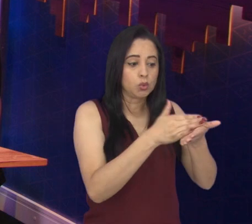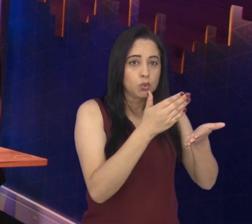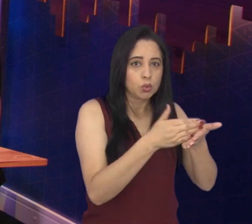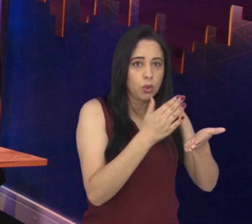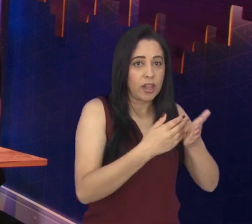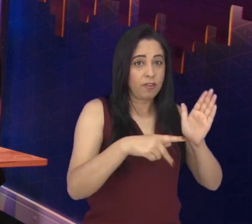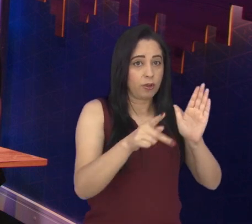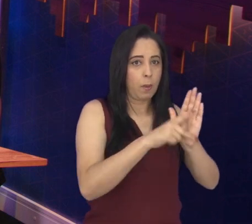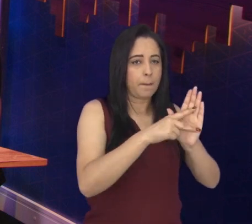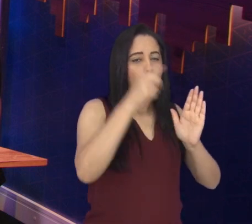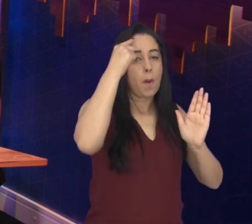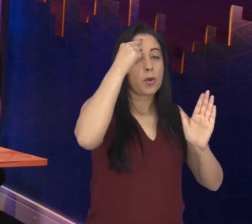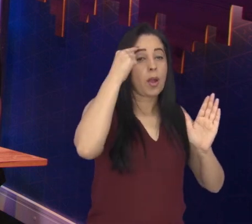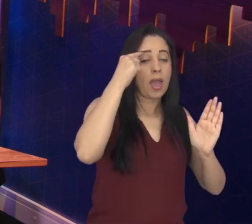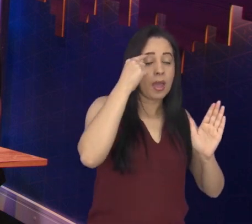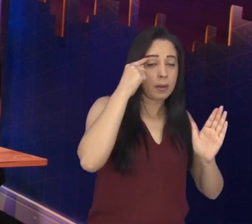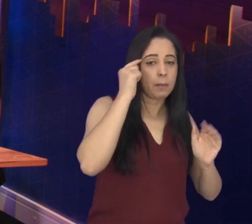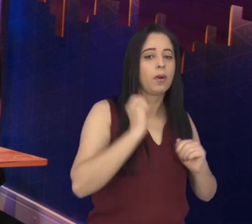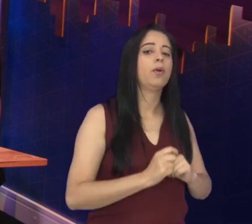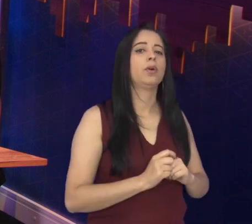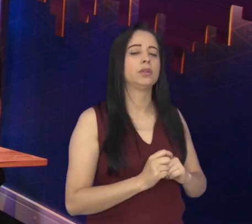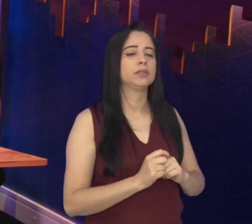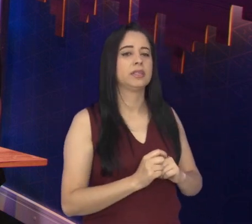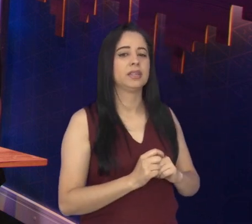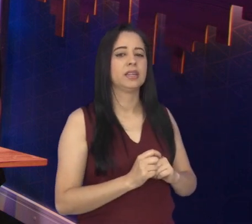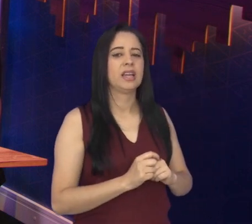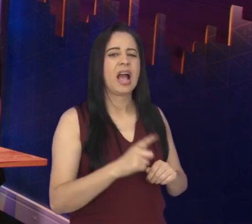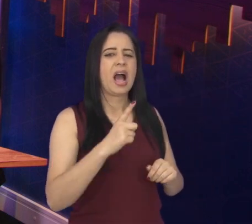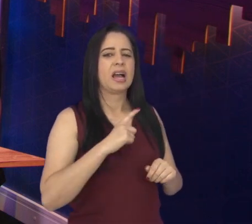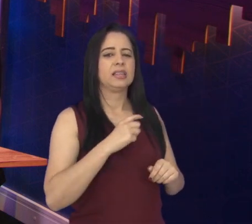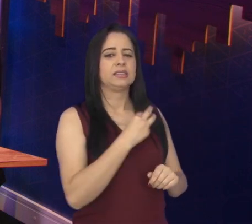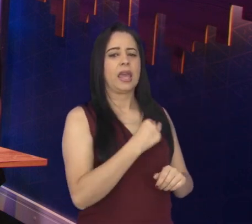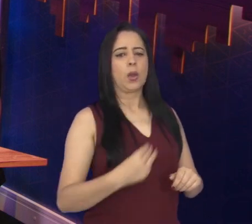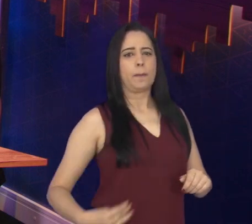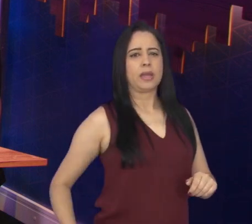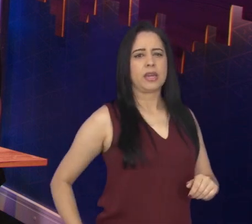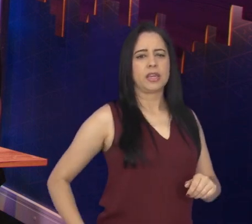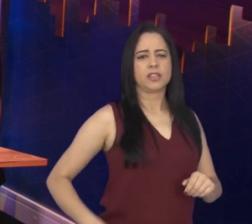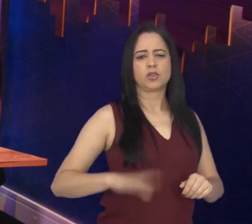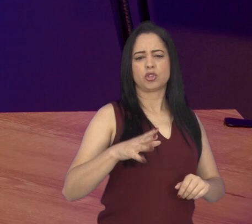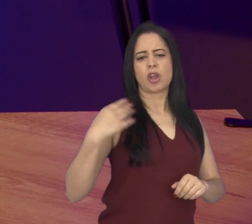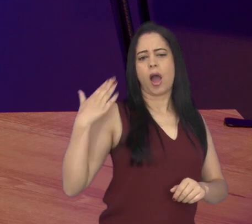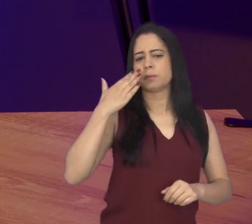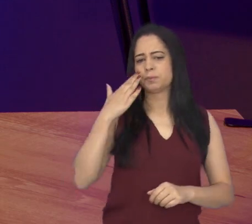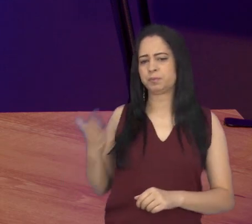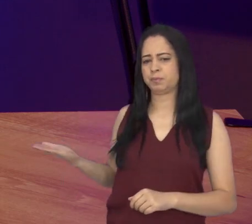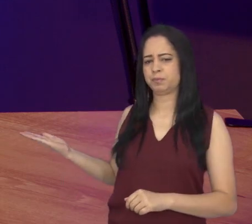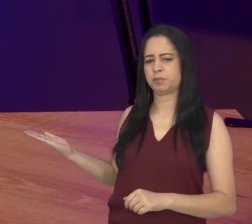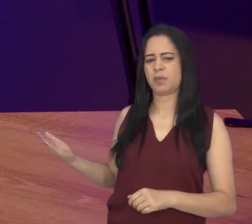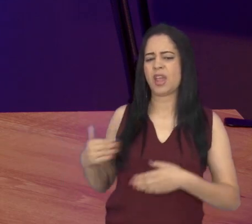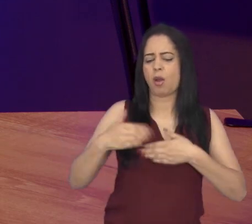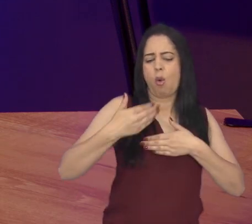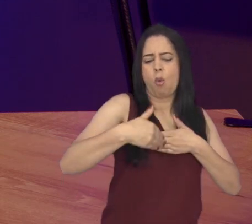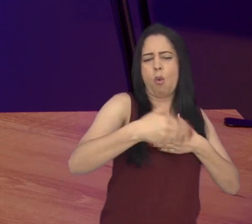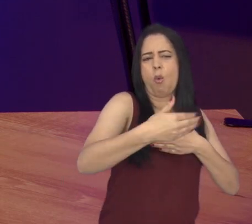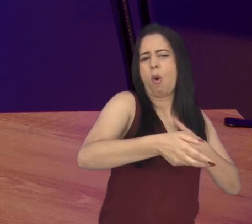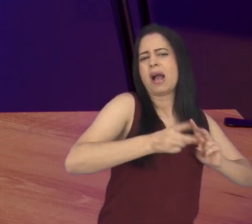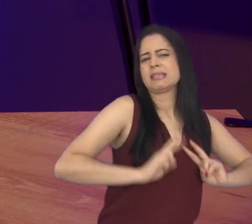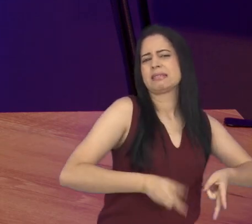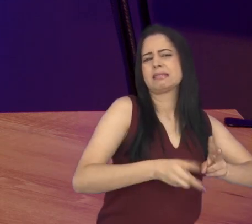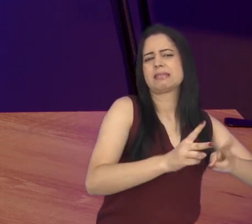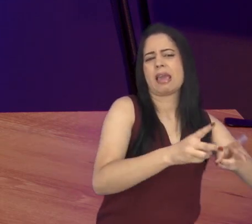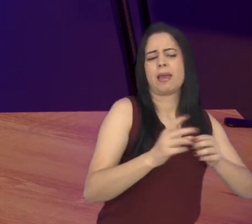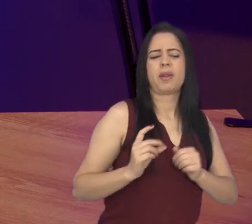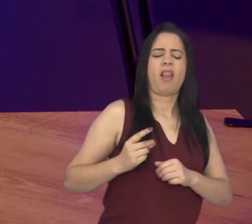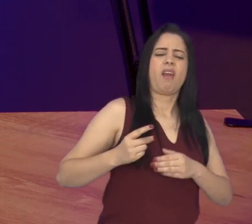na saga dos livros e mesmo dos filmes, eu acho que o ministro que aparece por mais tempo é o Cornélio Fudge, que é